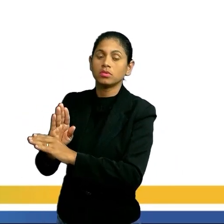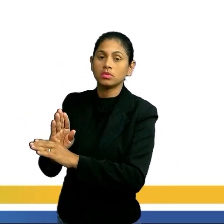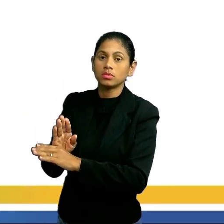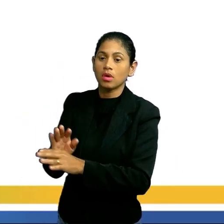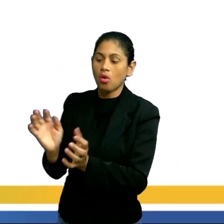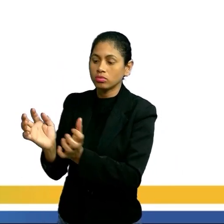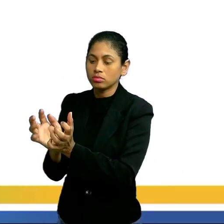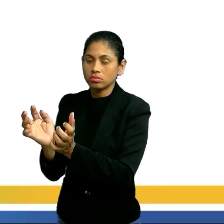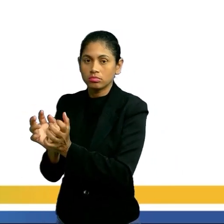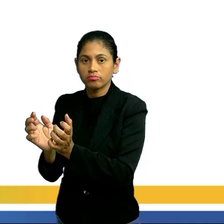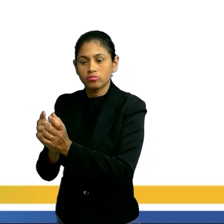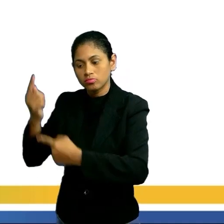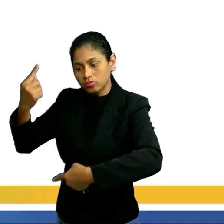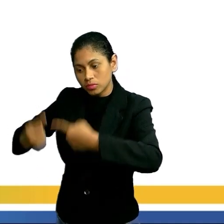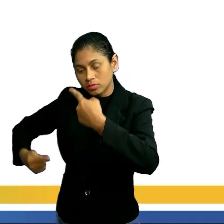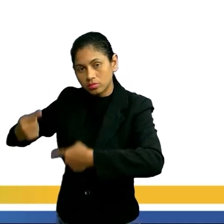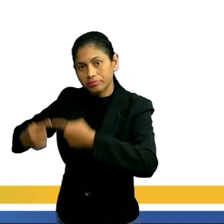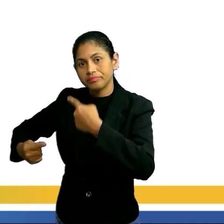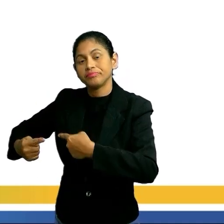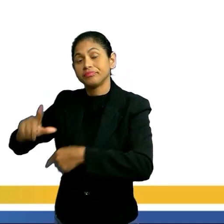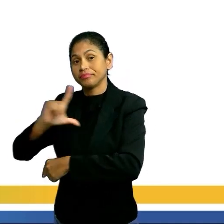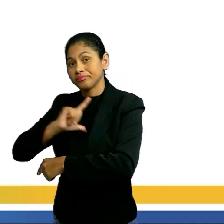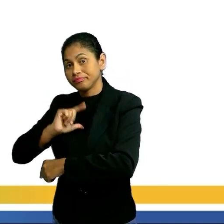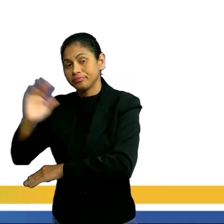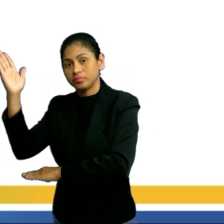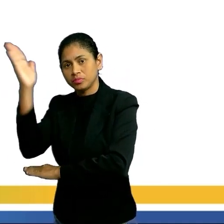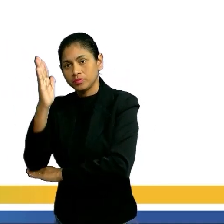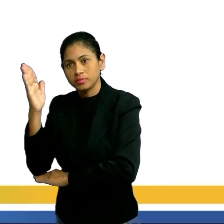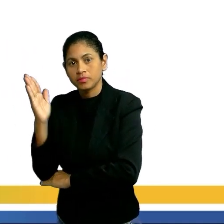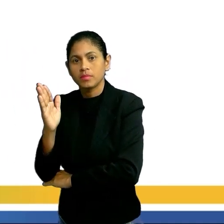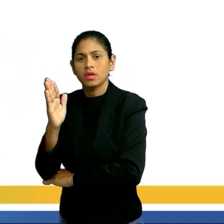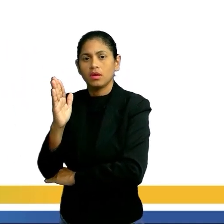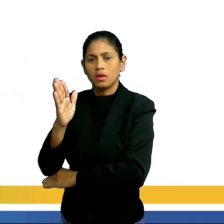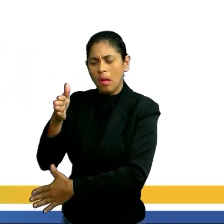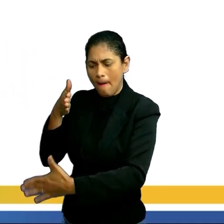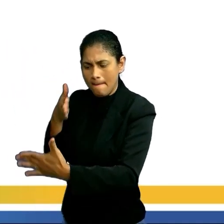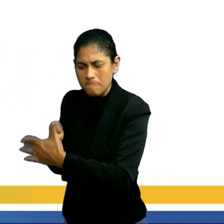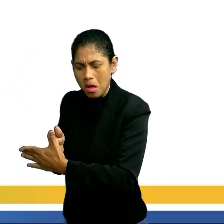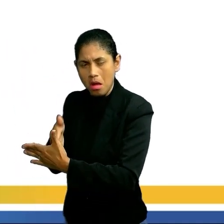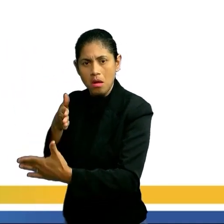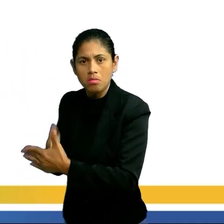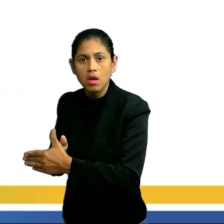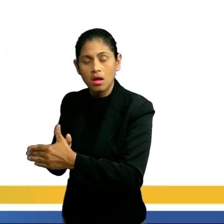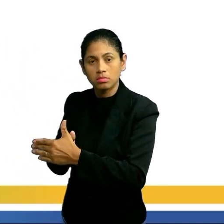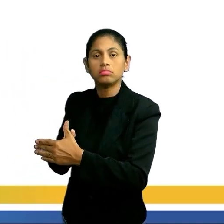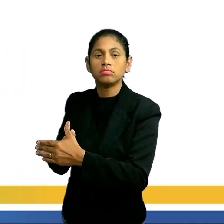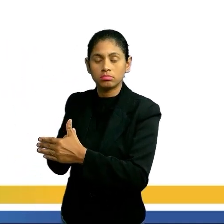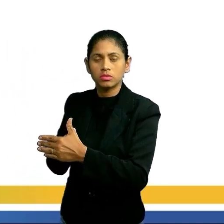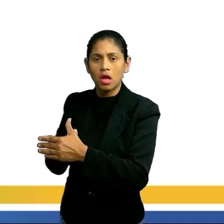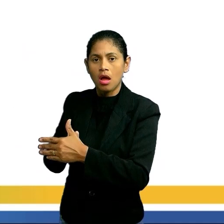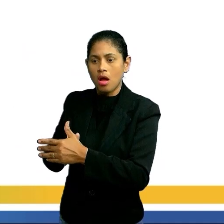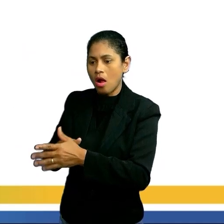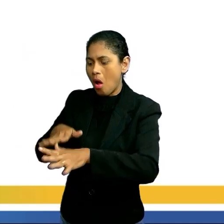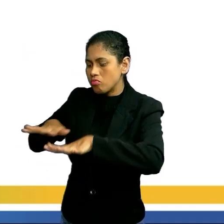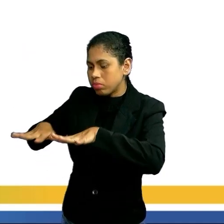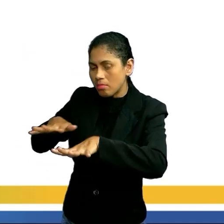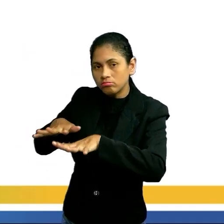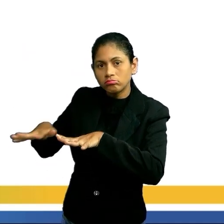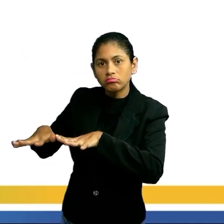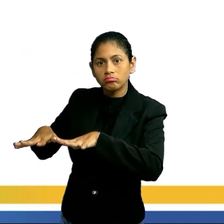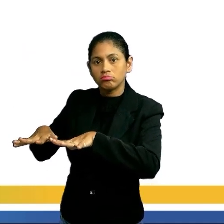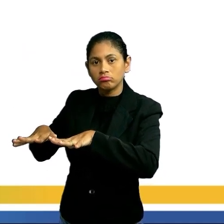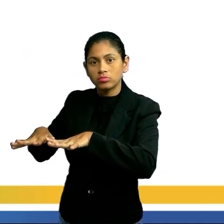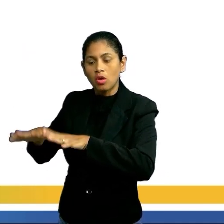Brasil, fazendo intervenções nos sindicatos, fazendo repressões aos movimentos populares, porque ele tinha